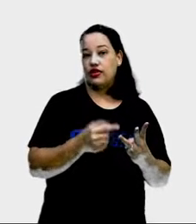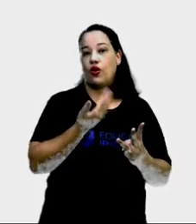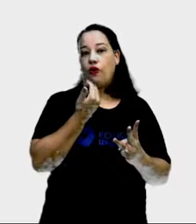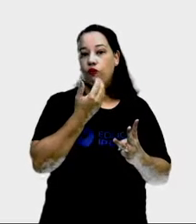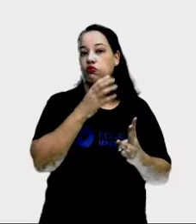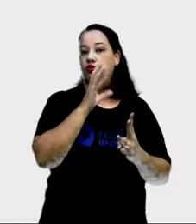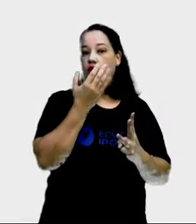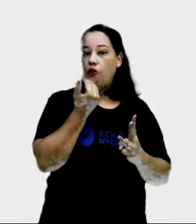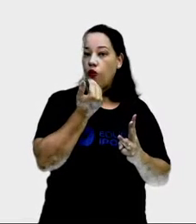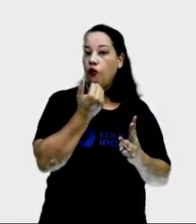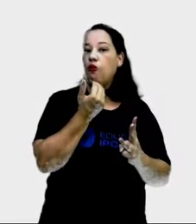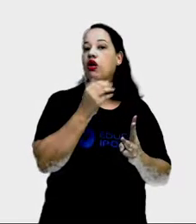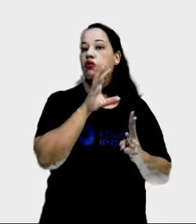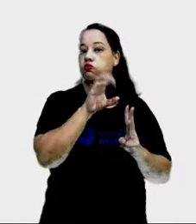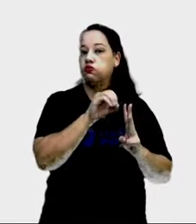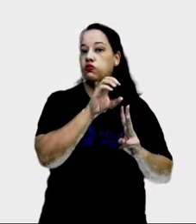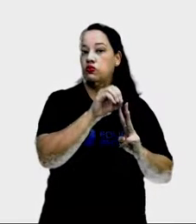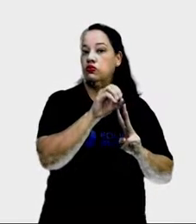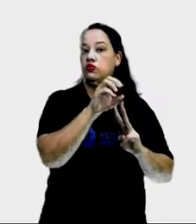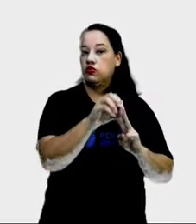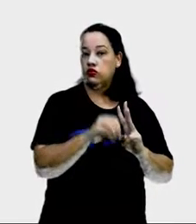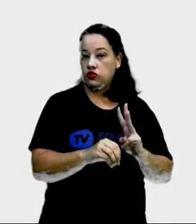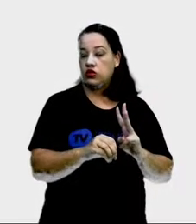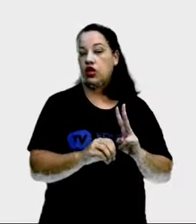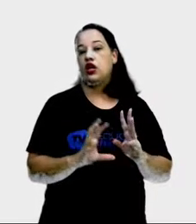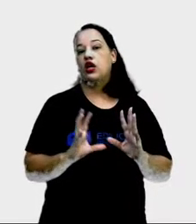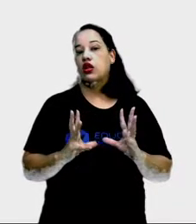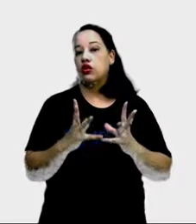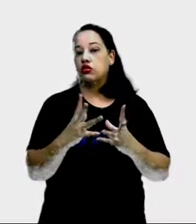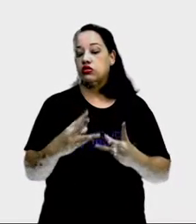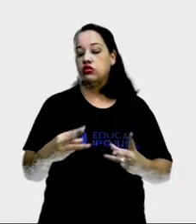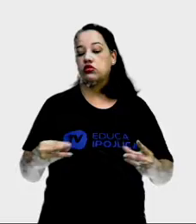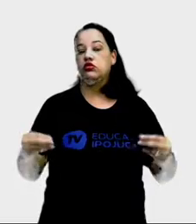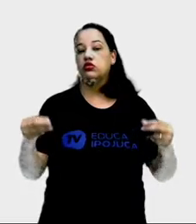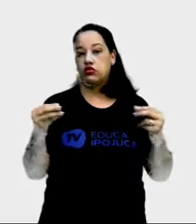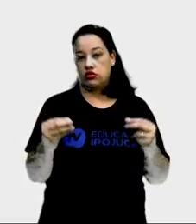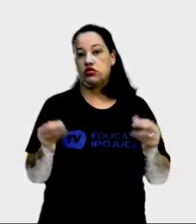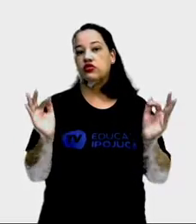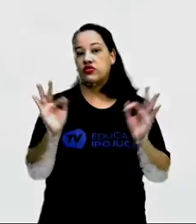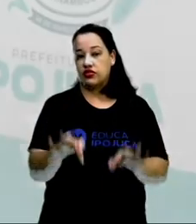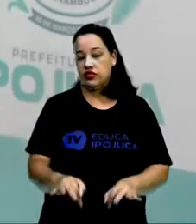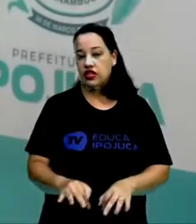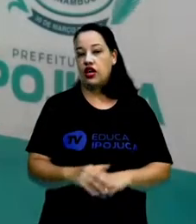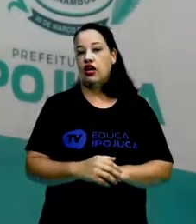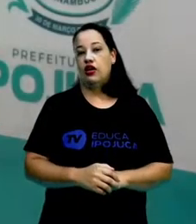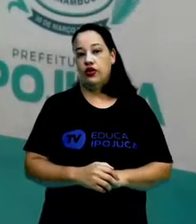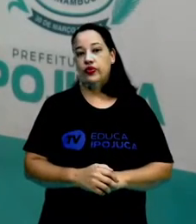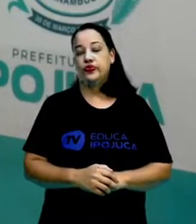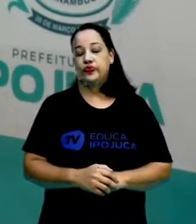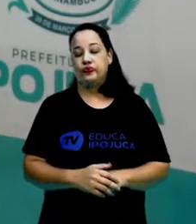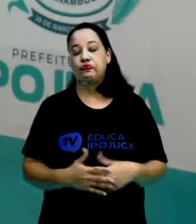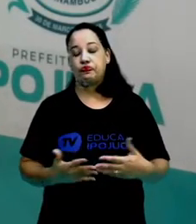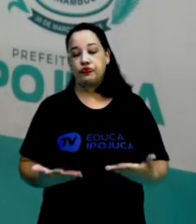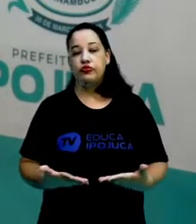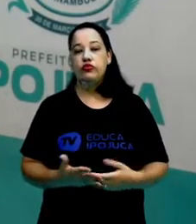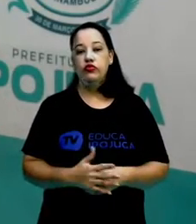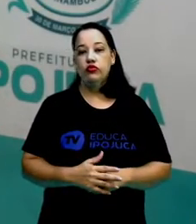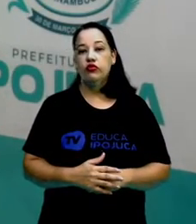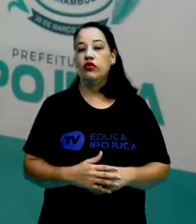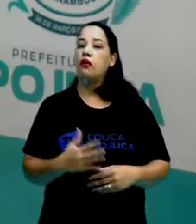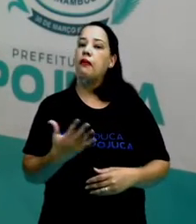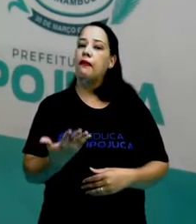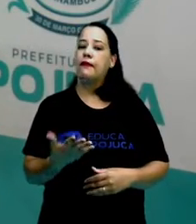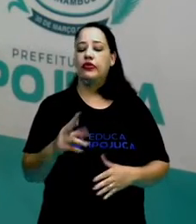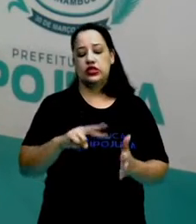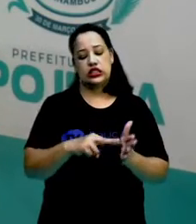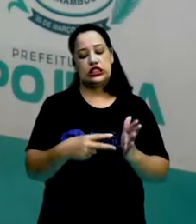consumidor final e os dejetos desse processo que vai lá para a condição de decomposição. Mas o que